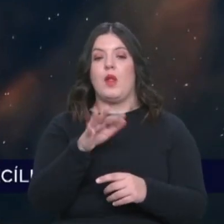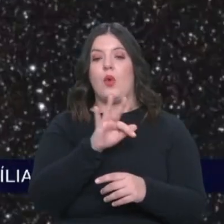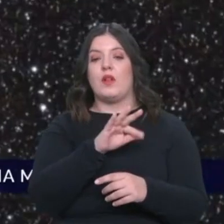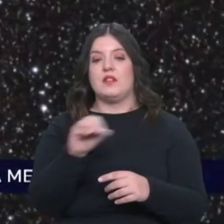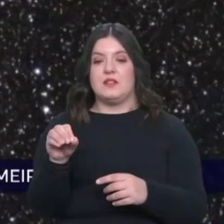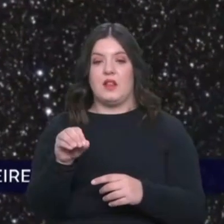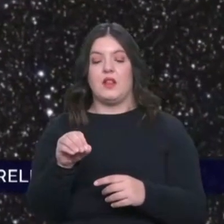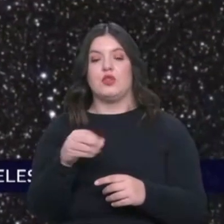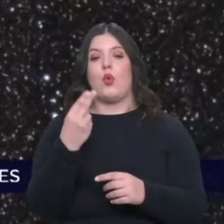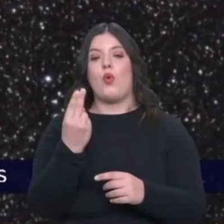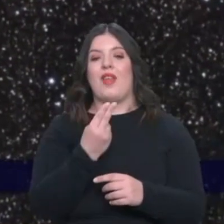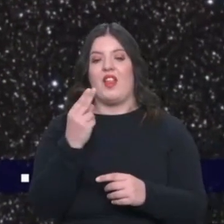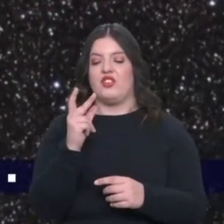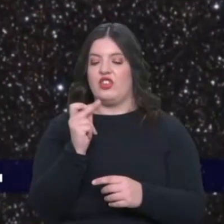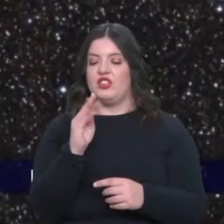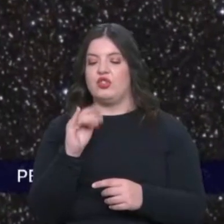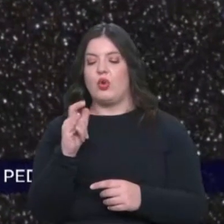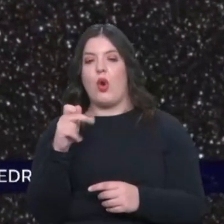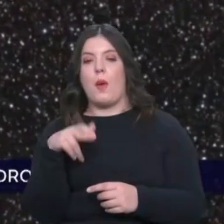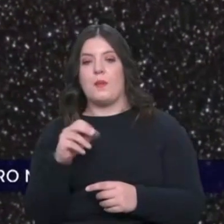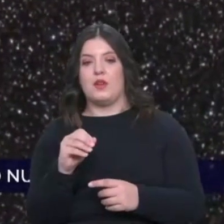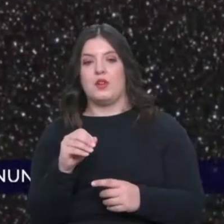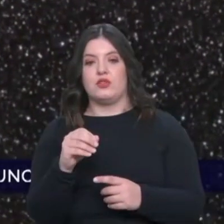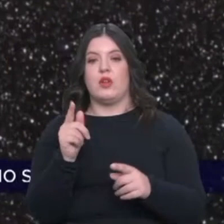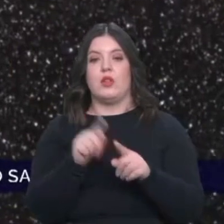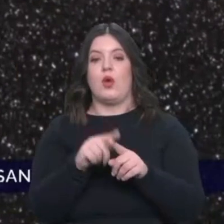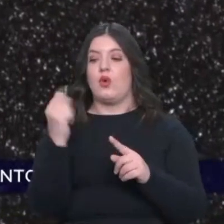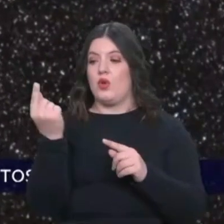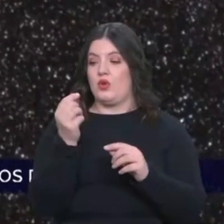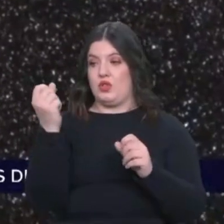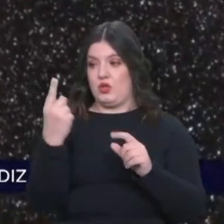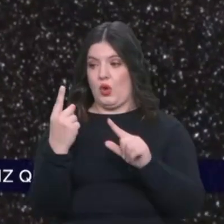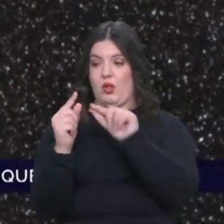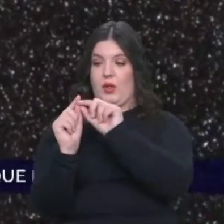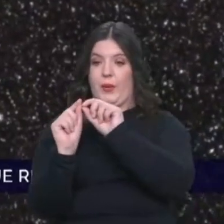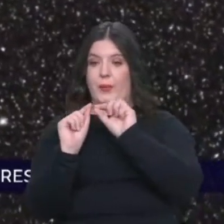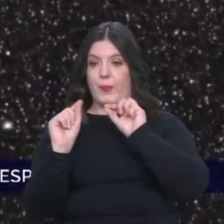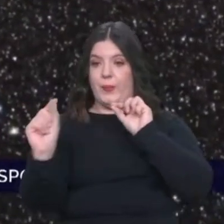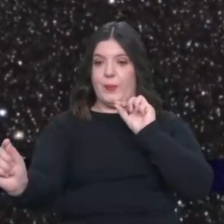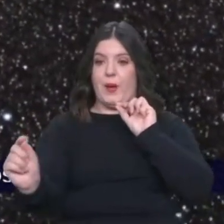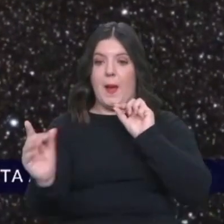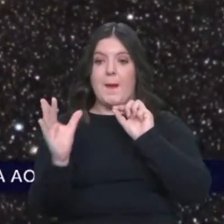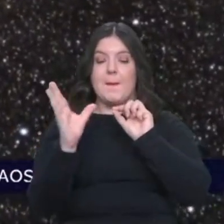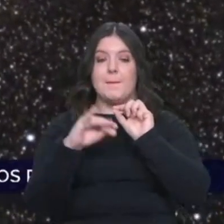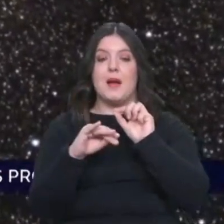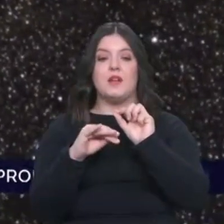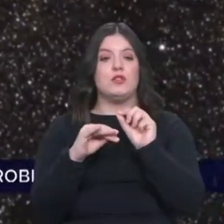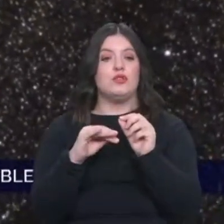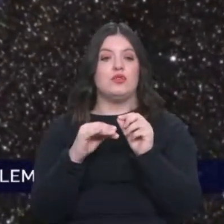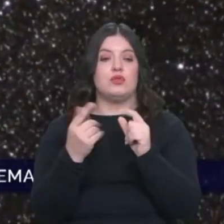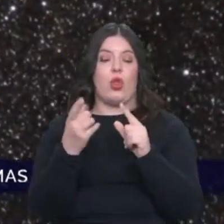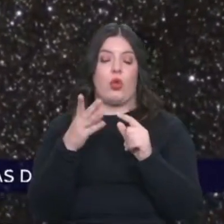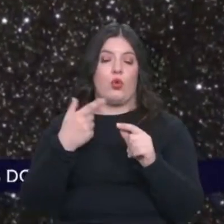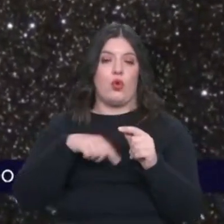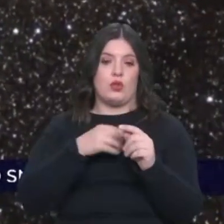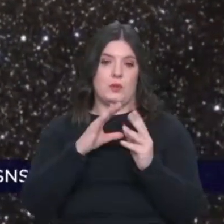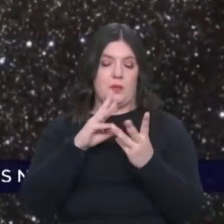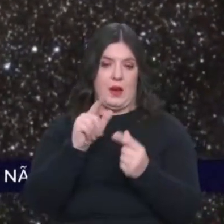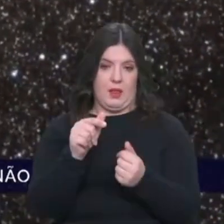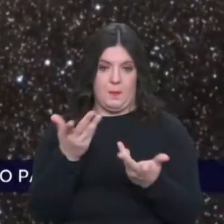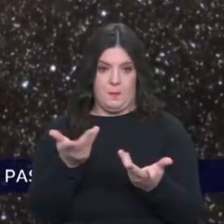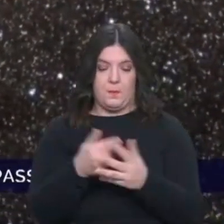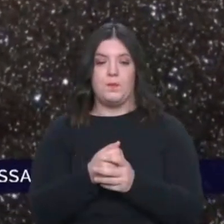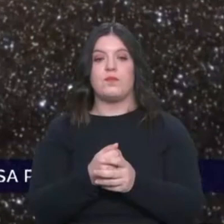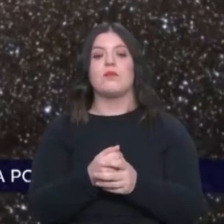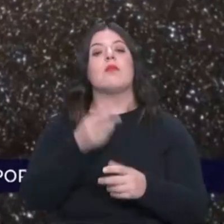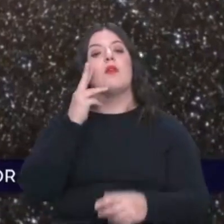seja, que orbitam o Sol 1.400 vezes mais distantes do que o nosso planeta. Está bom de ver